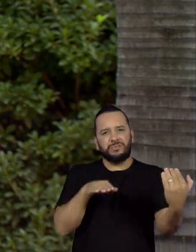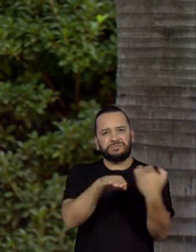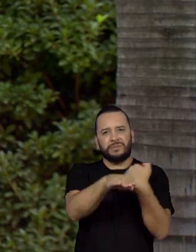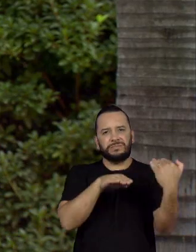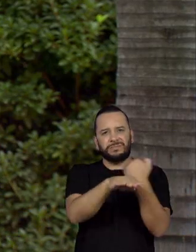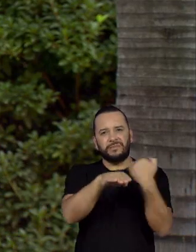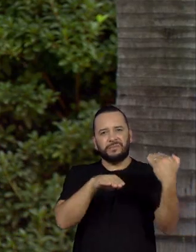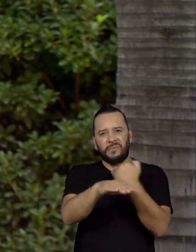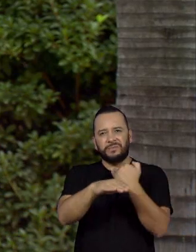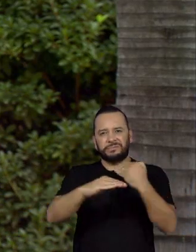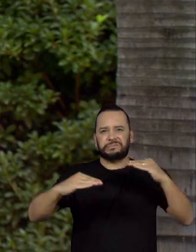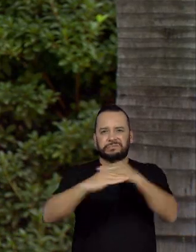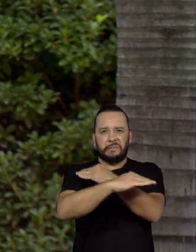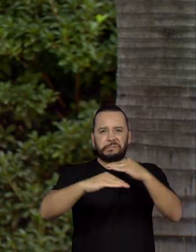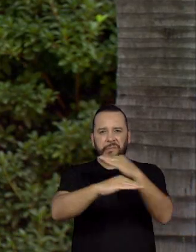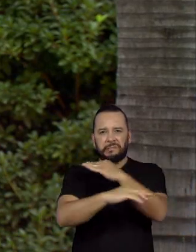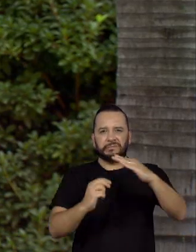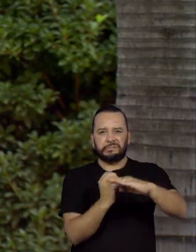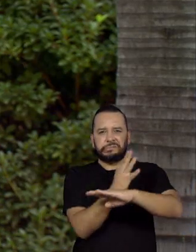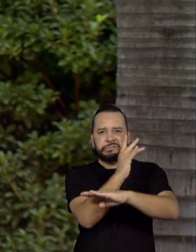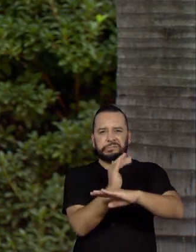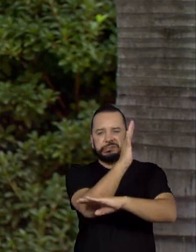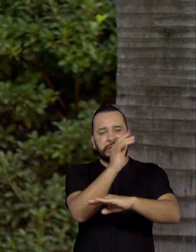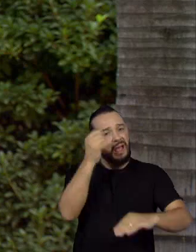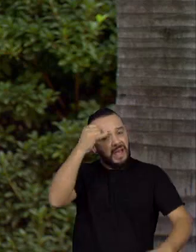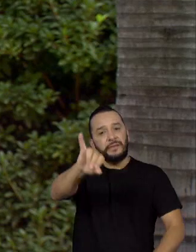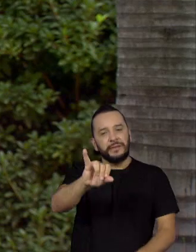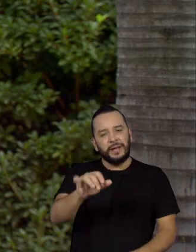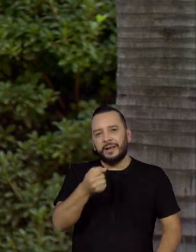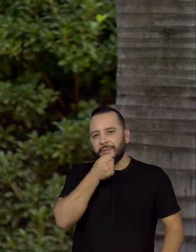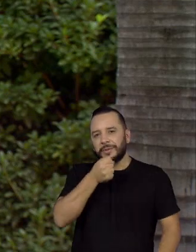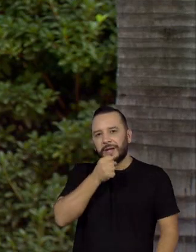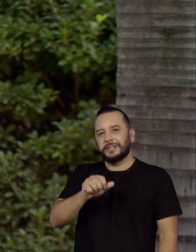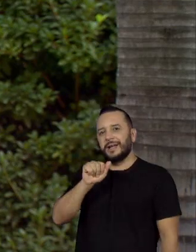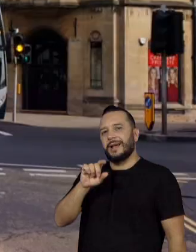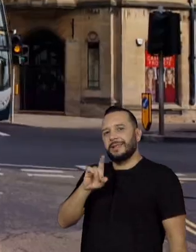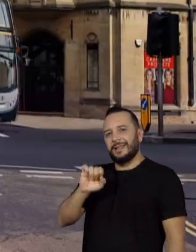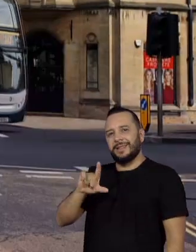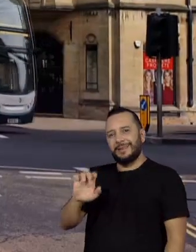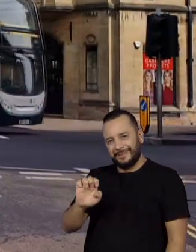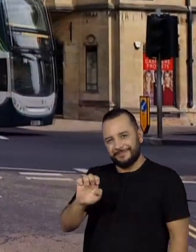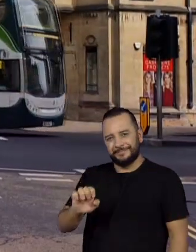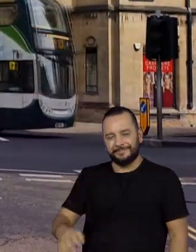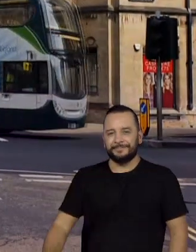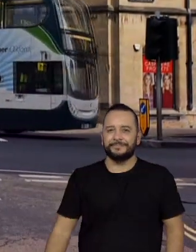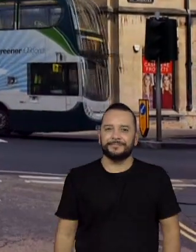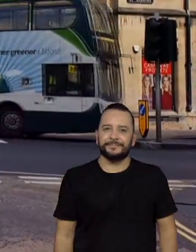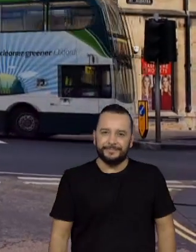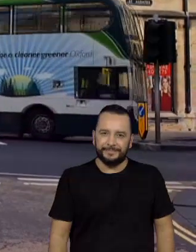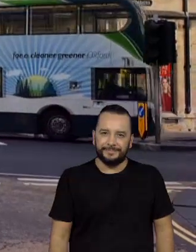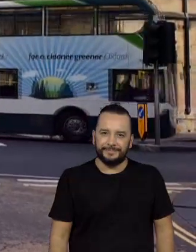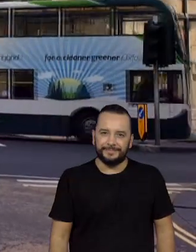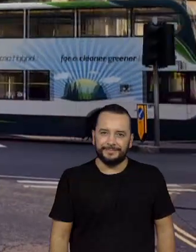a combustíveis fósseis. A reportagem é de Adele Santelli.